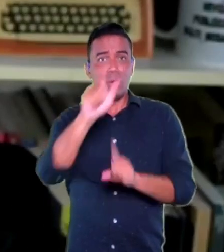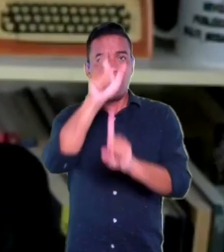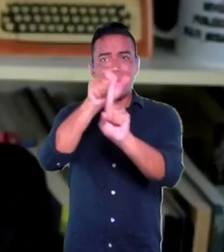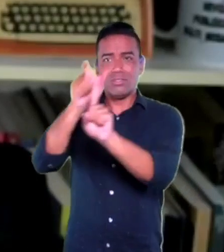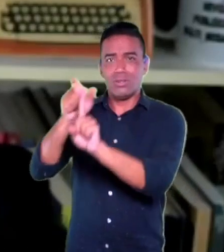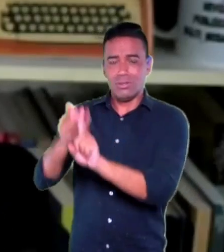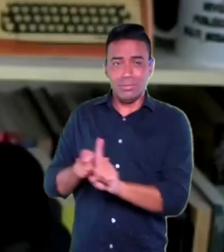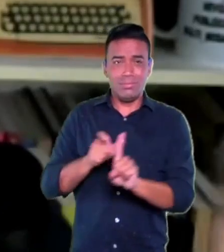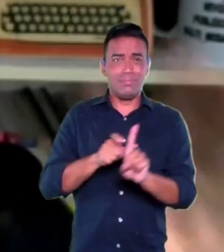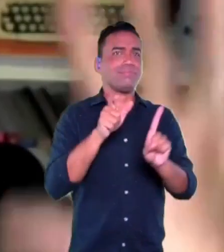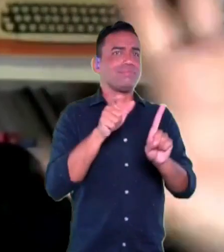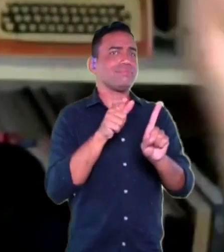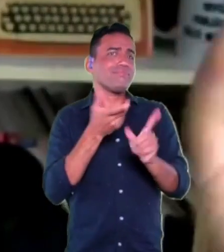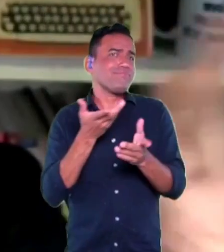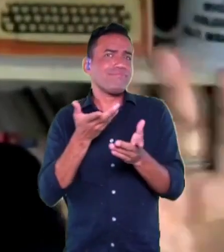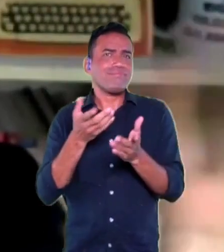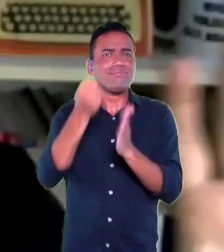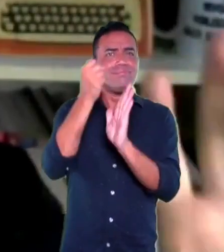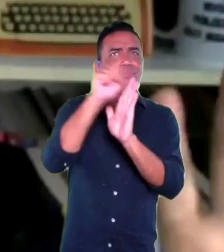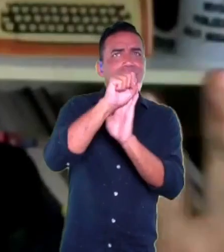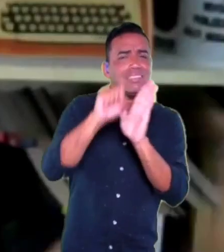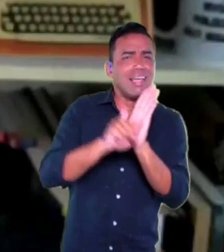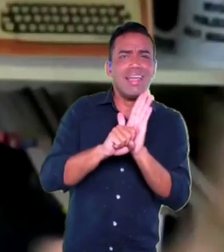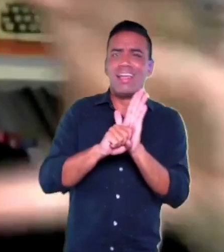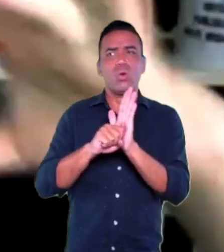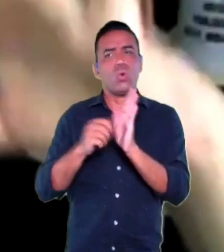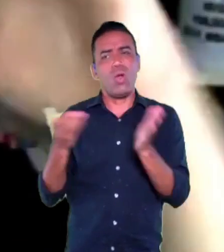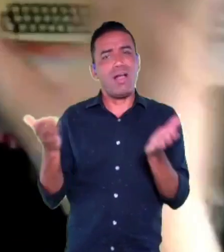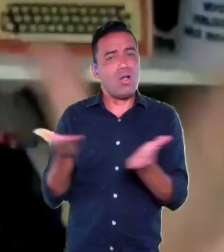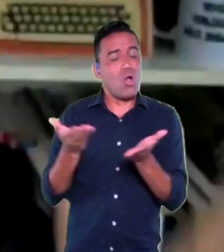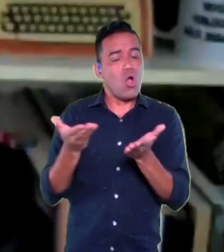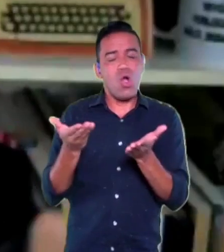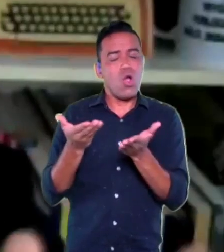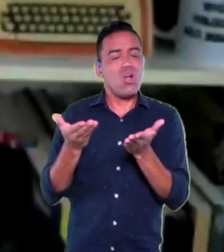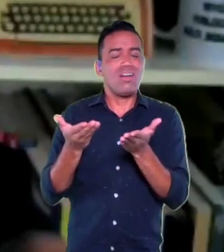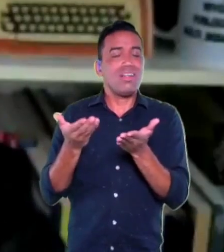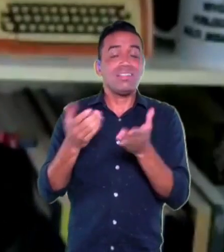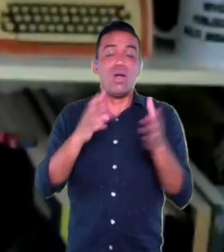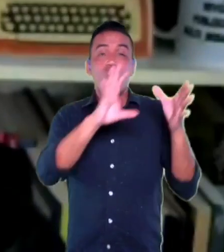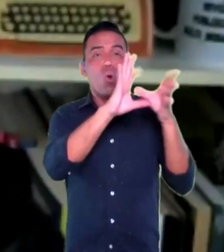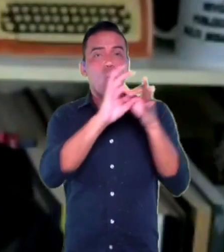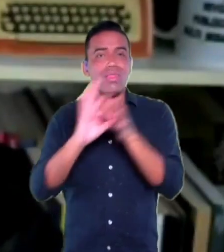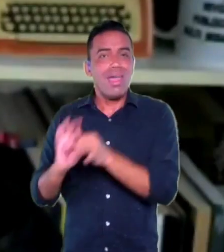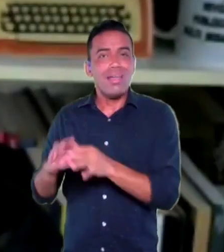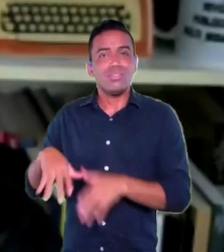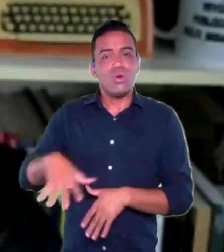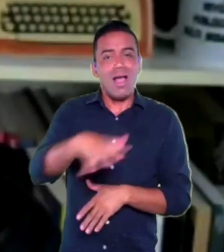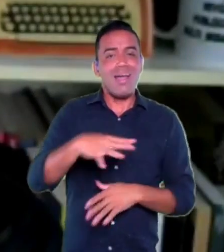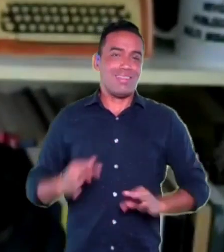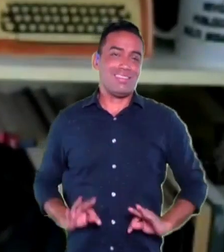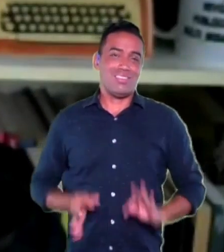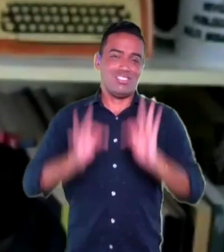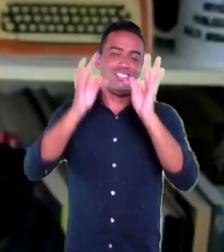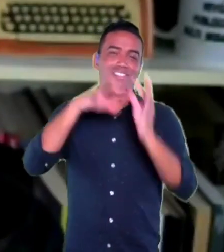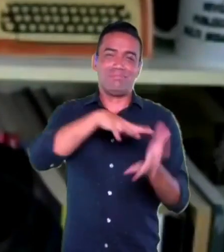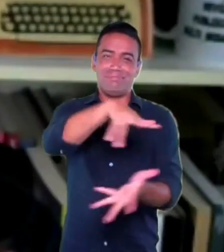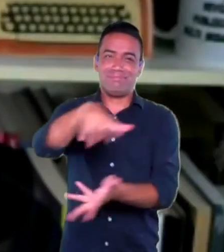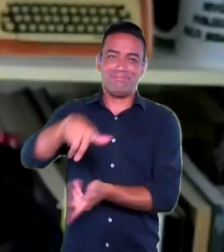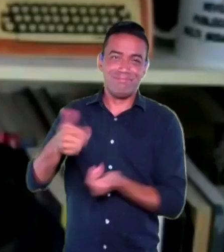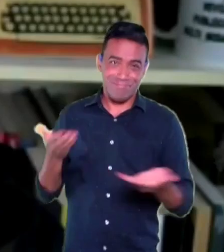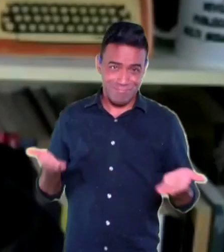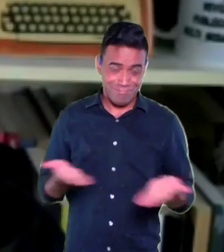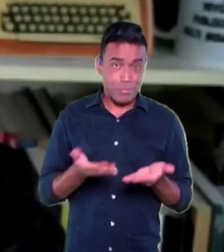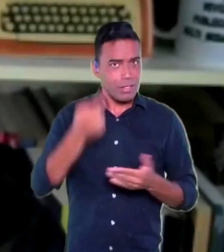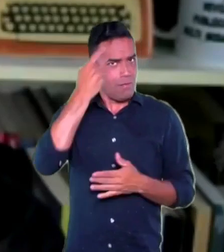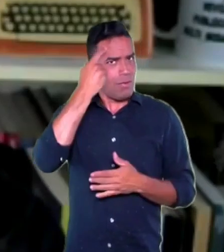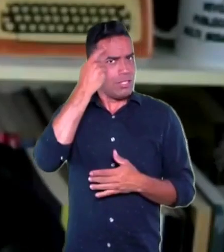século. Não é nem isso, não é bem assim trazer para o século XXI, é trazer para esse contexto tecnológico. Porque se você